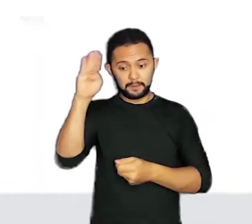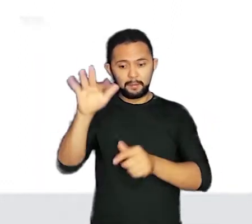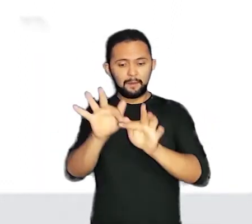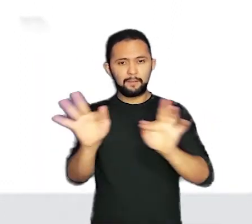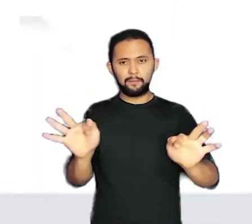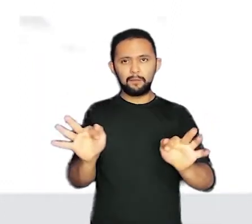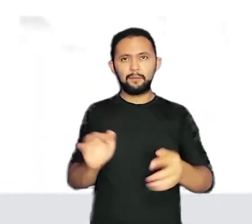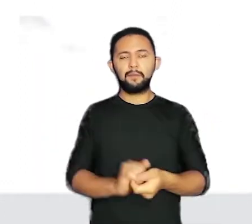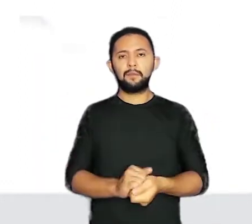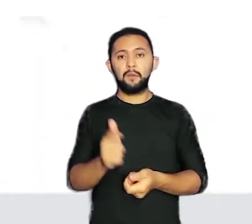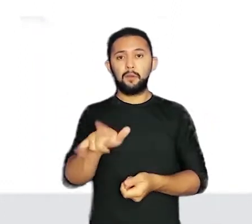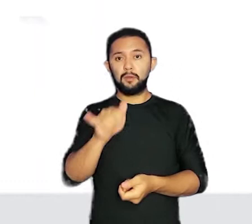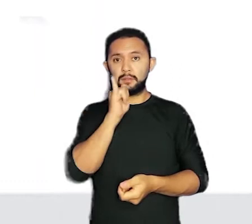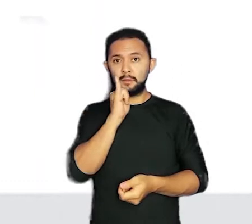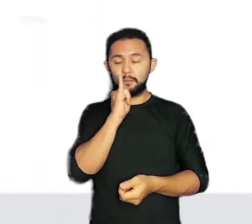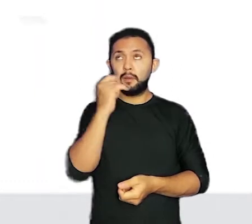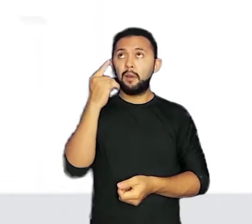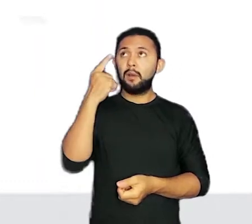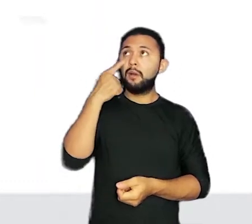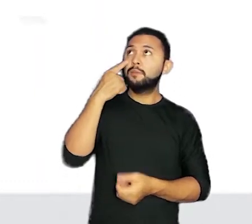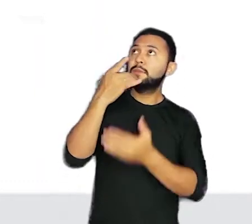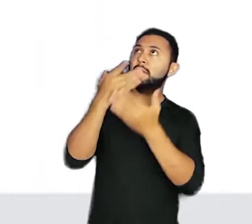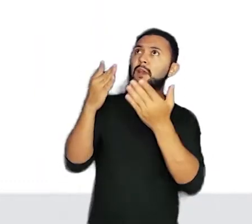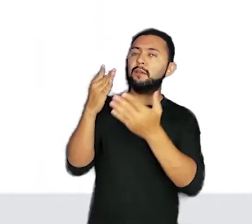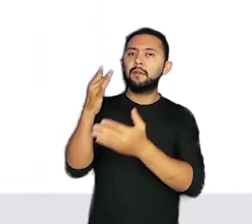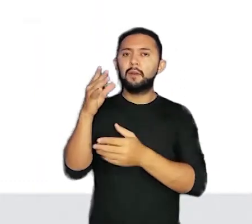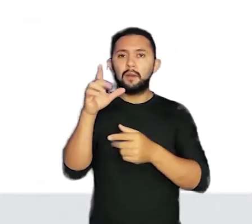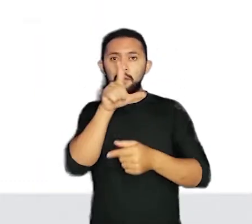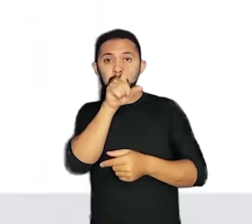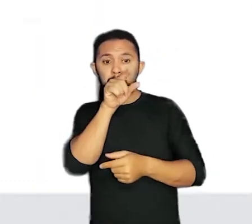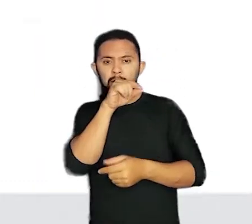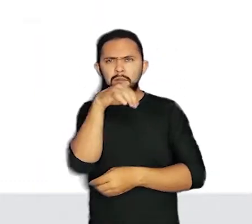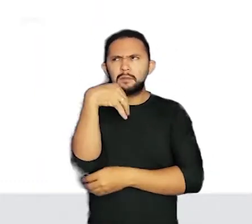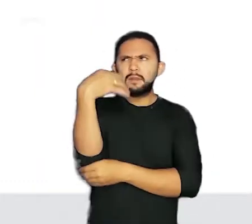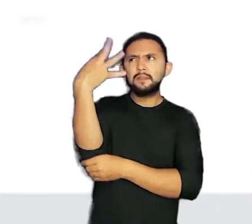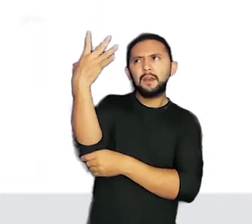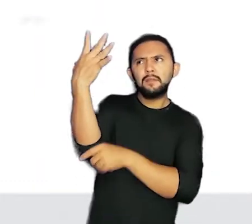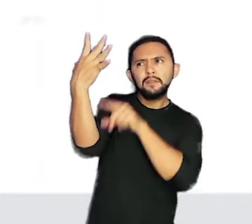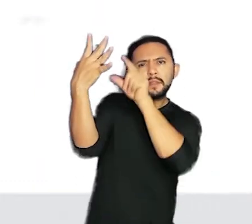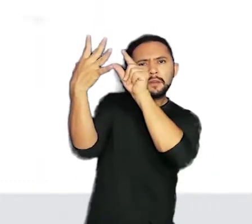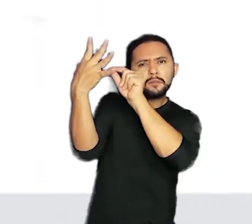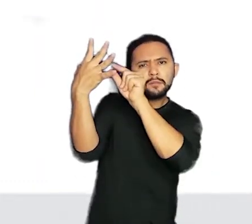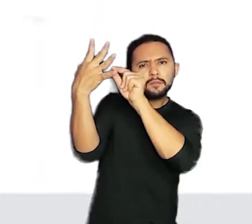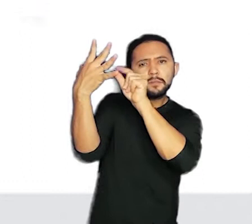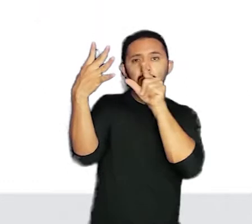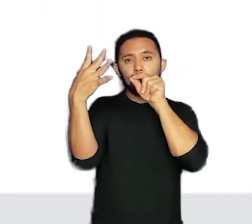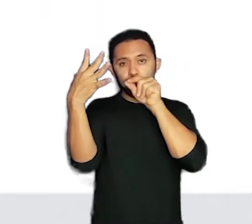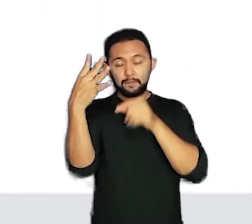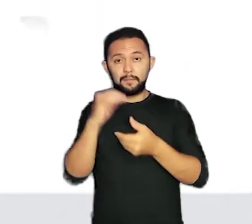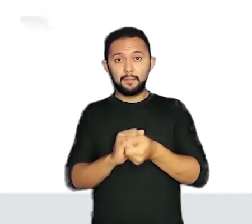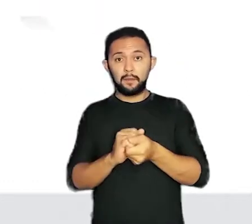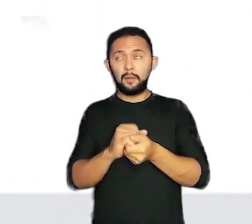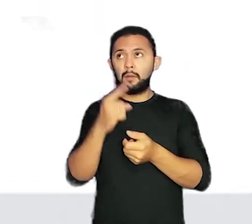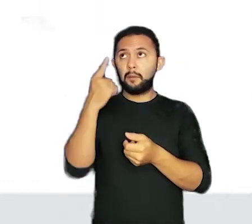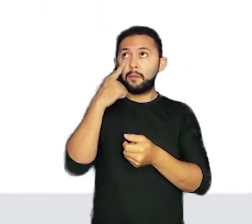os pássaros nos galhos das árvores. Observe os pássaros nos galhos das árvores. Então aqui eu tenho somente o